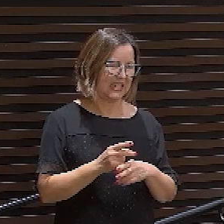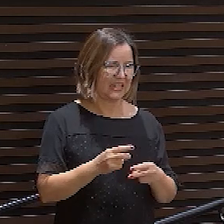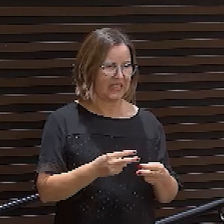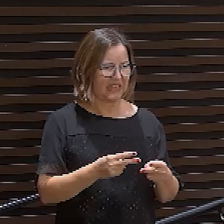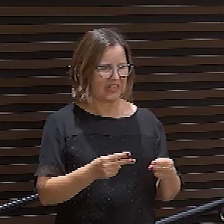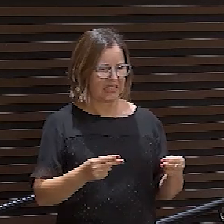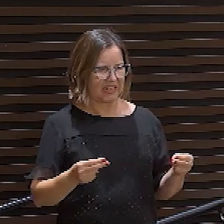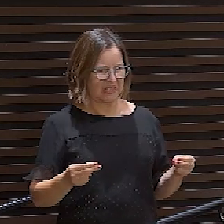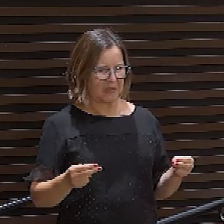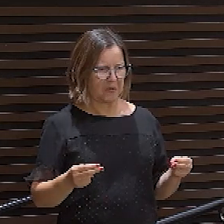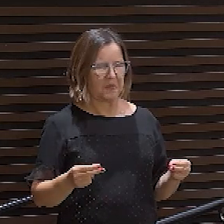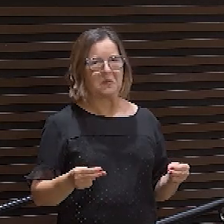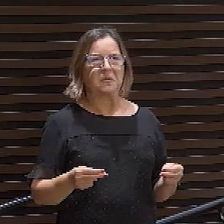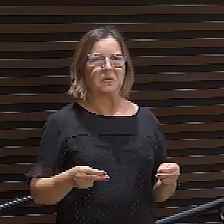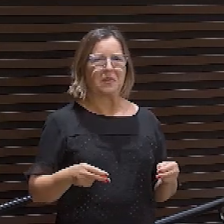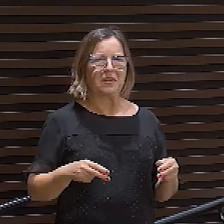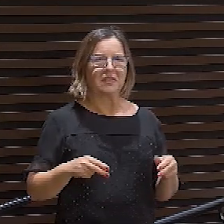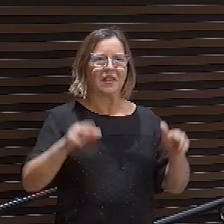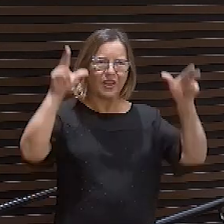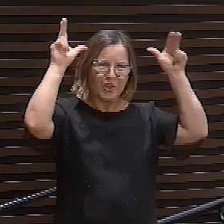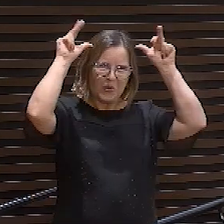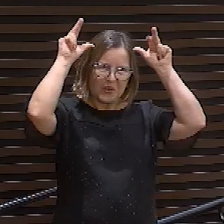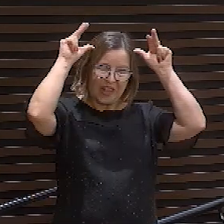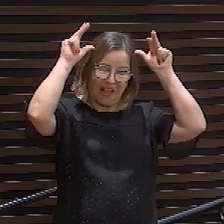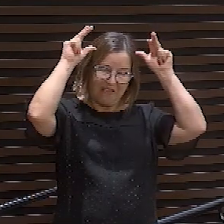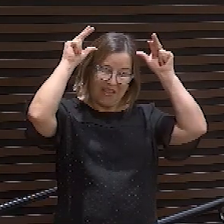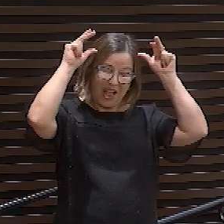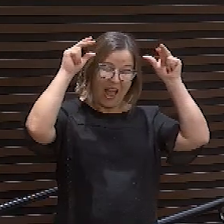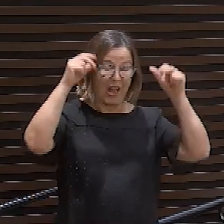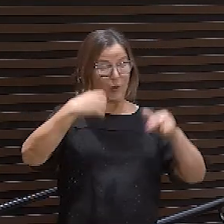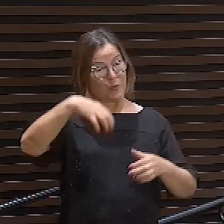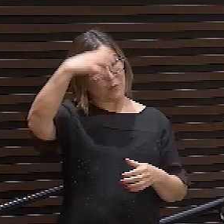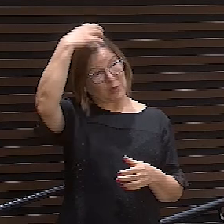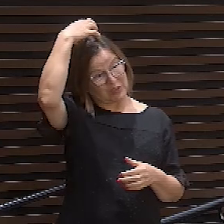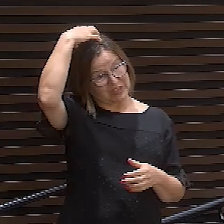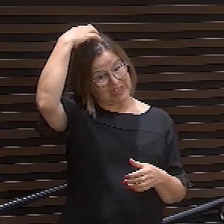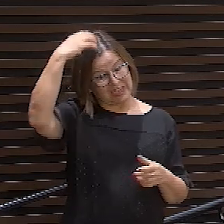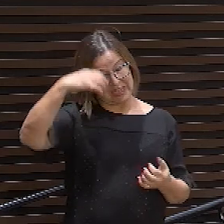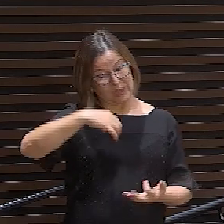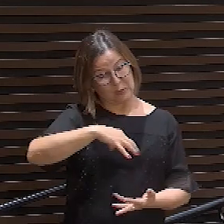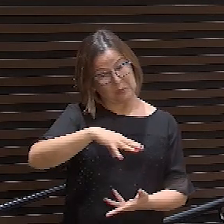dos cavalos e dos reis deste mundo.